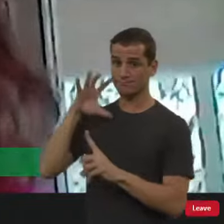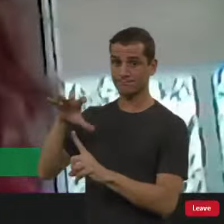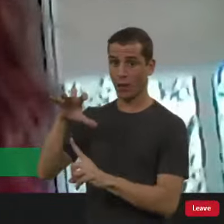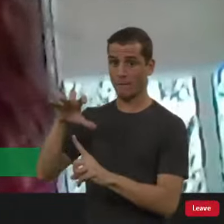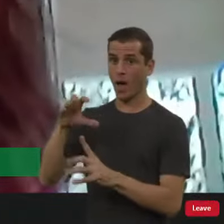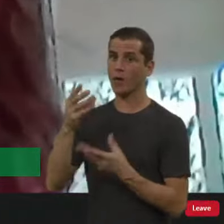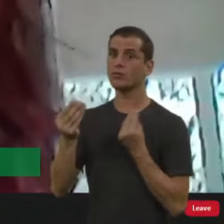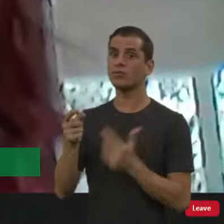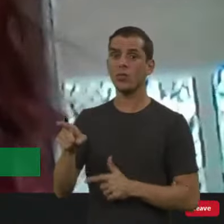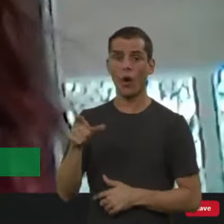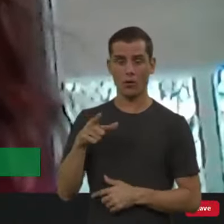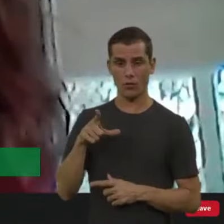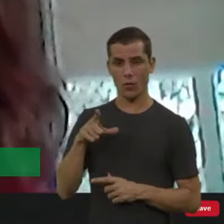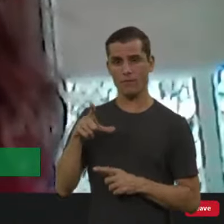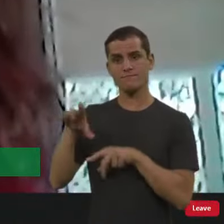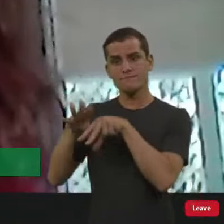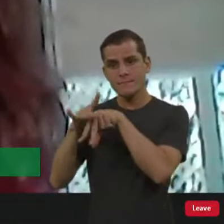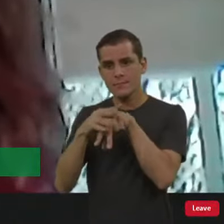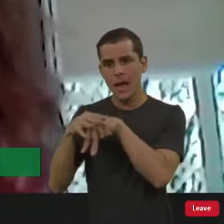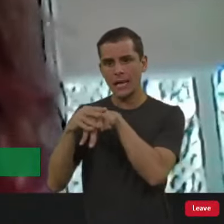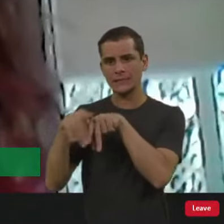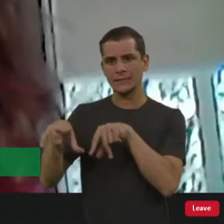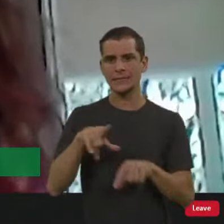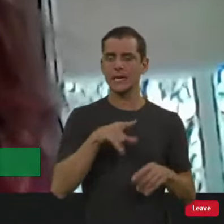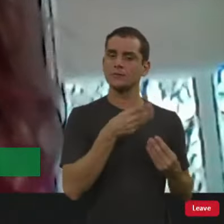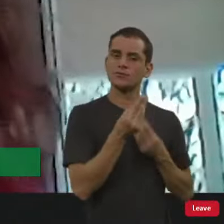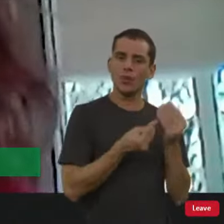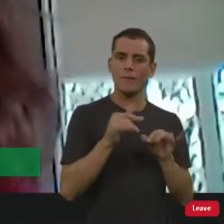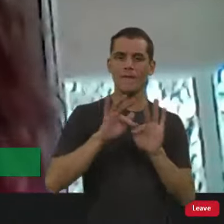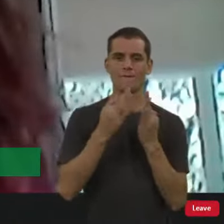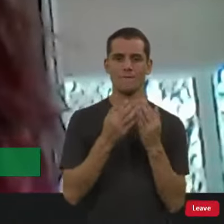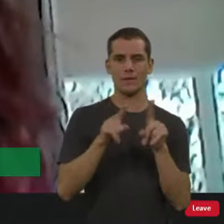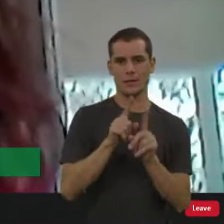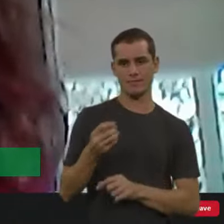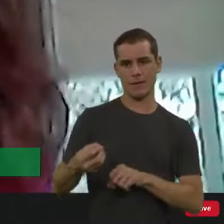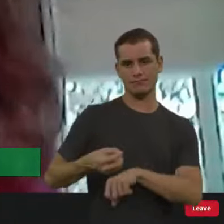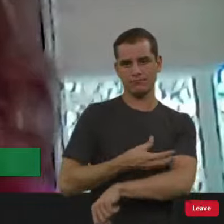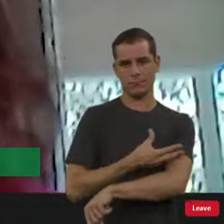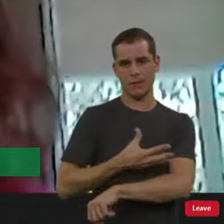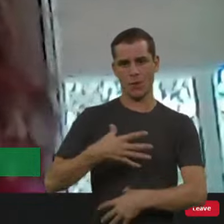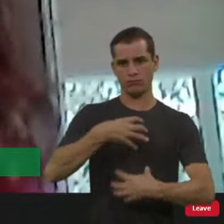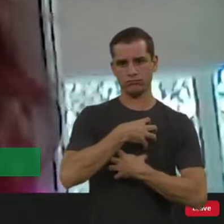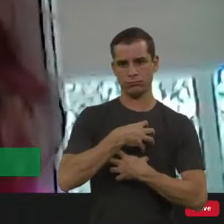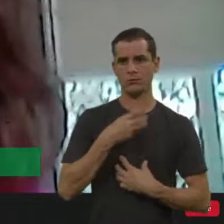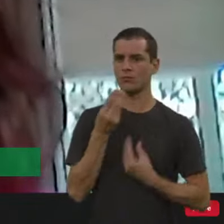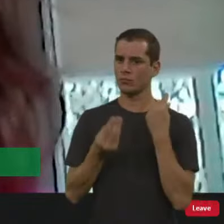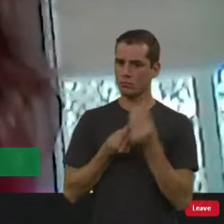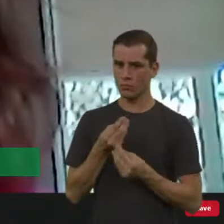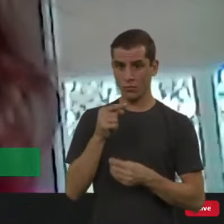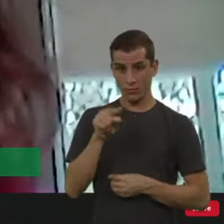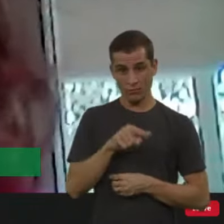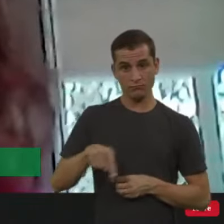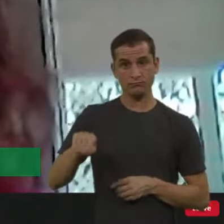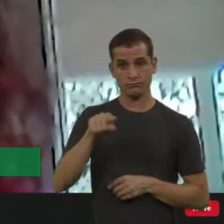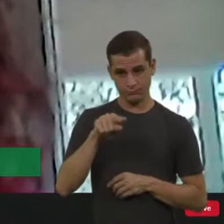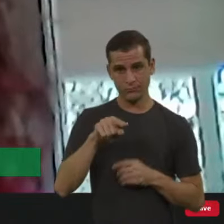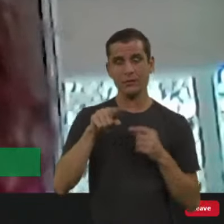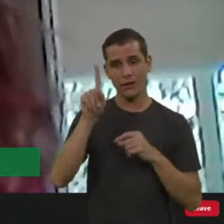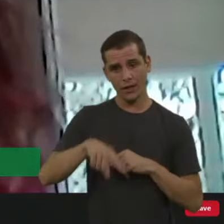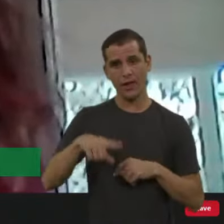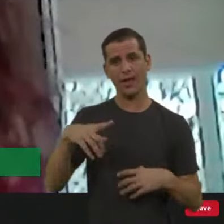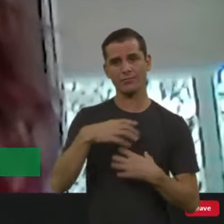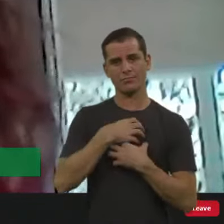né, como de toda a família, nos âmbitos social, emocional e econômico. Isso a gente já viu aqui, né, durante o dia,